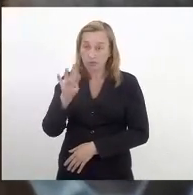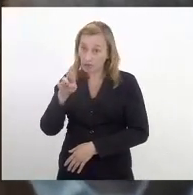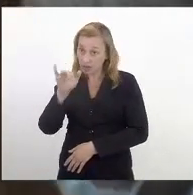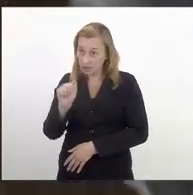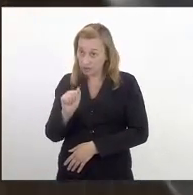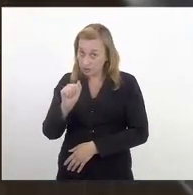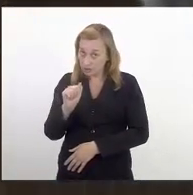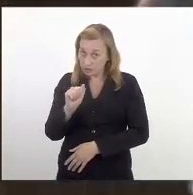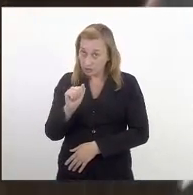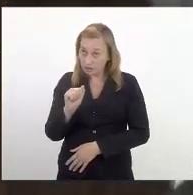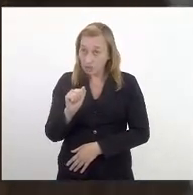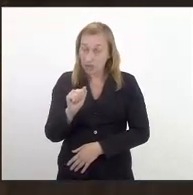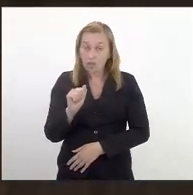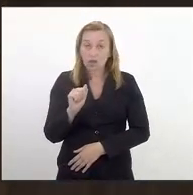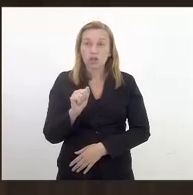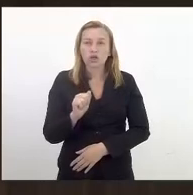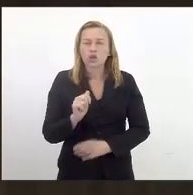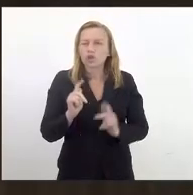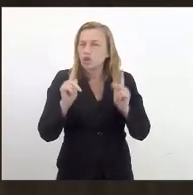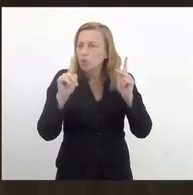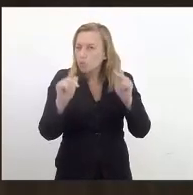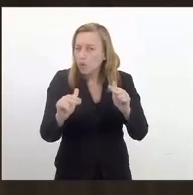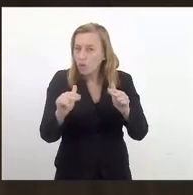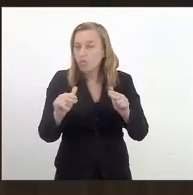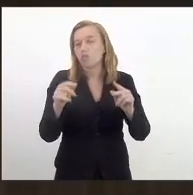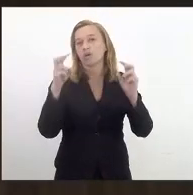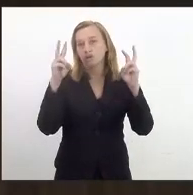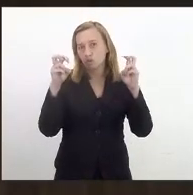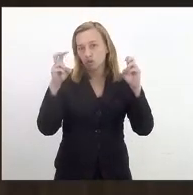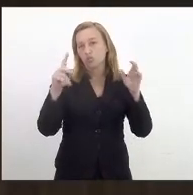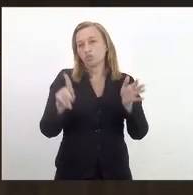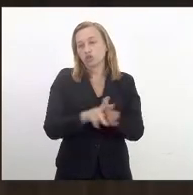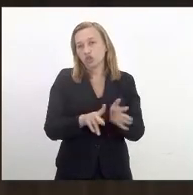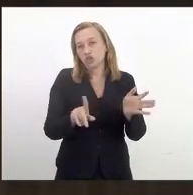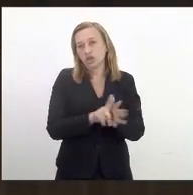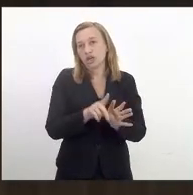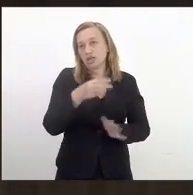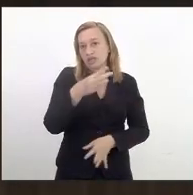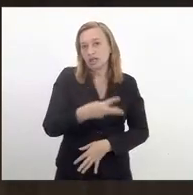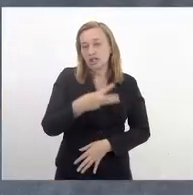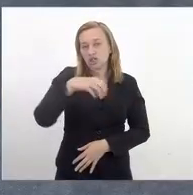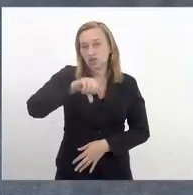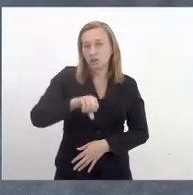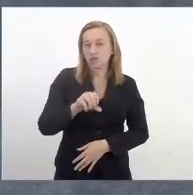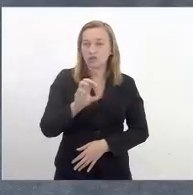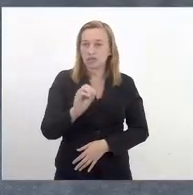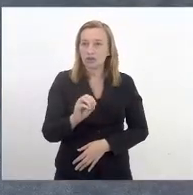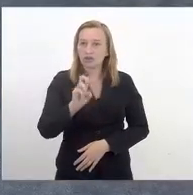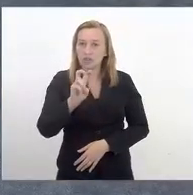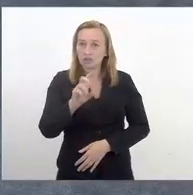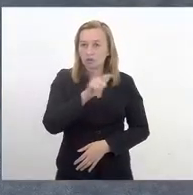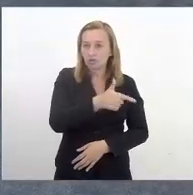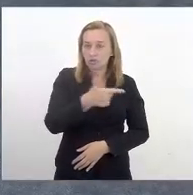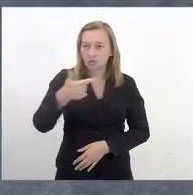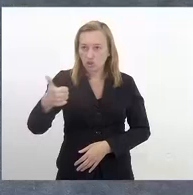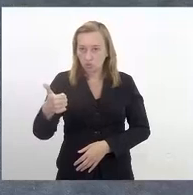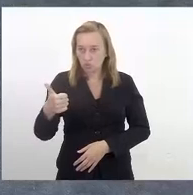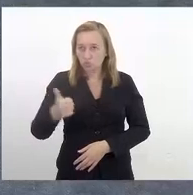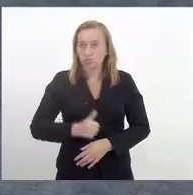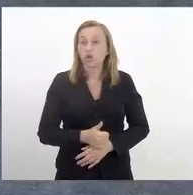é da mesma o mesmo terror projeto de lei 3905 2021